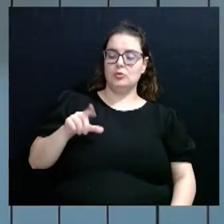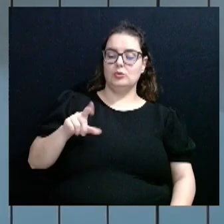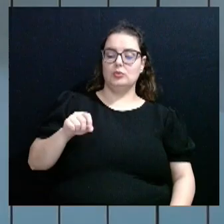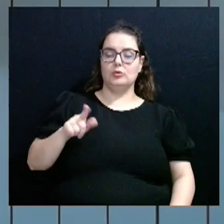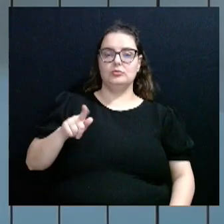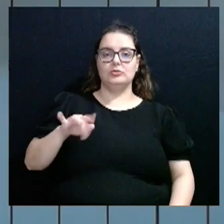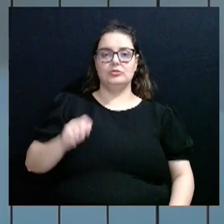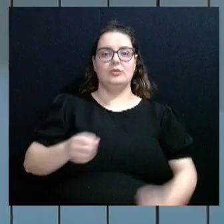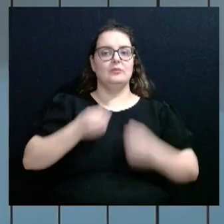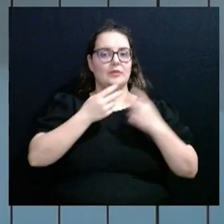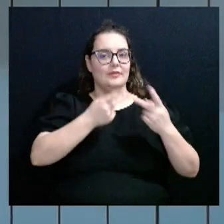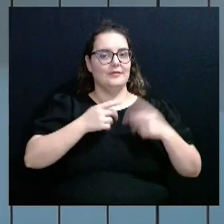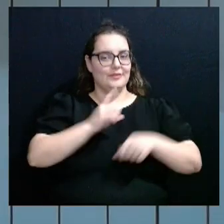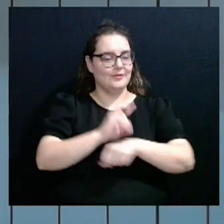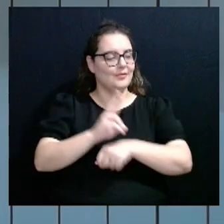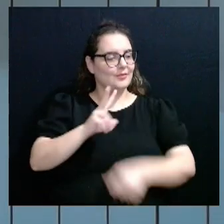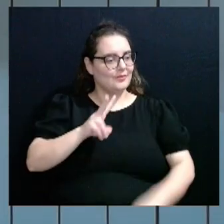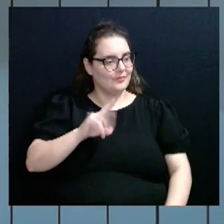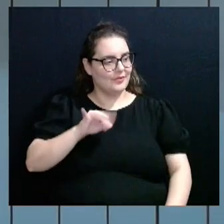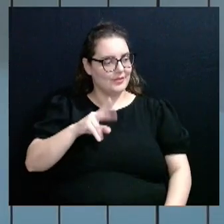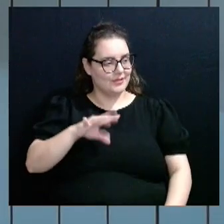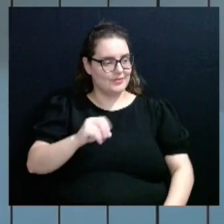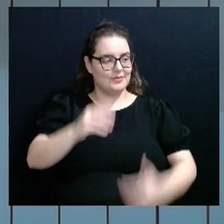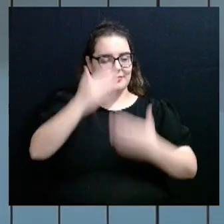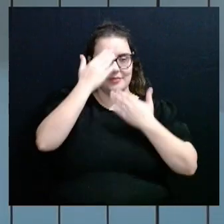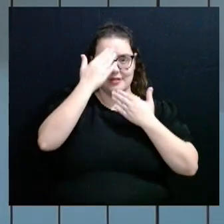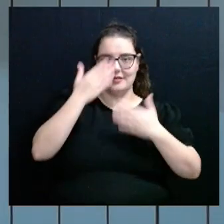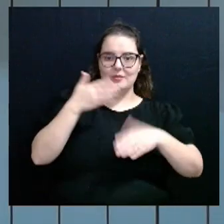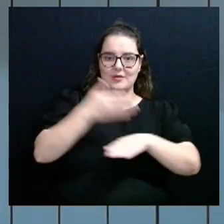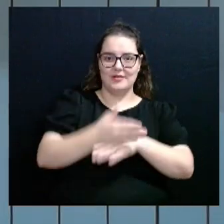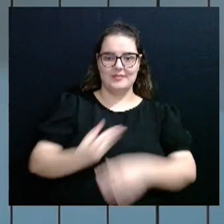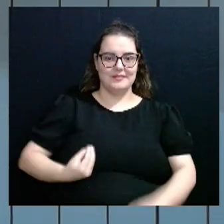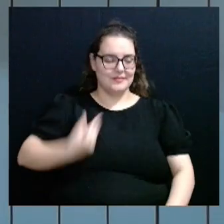Dr. Vinícius. Obrigada pela sua participação e presença.